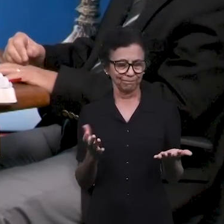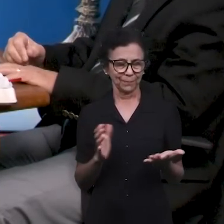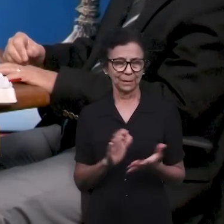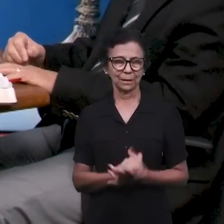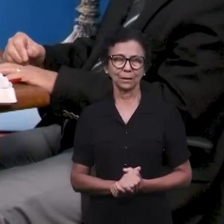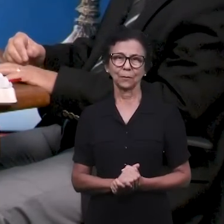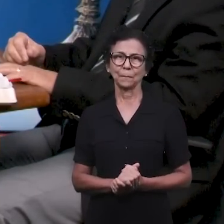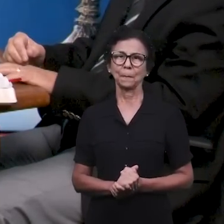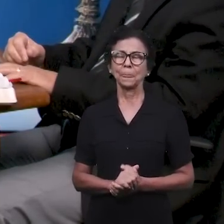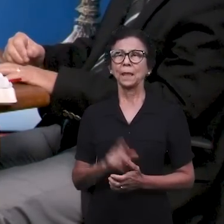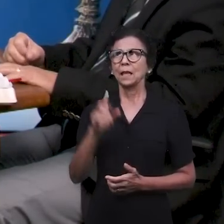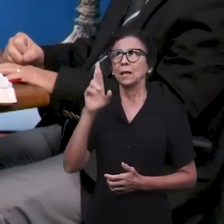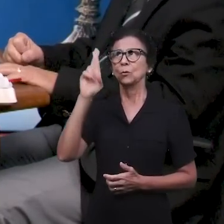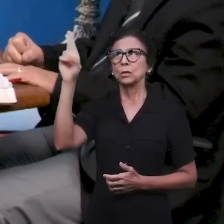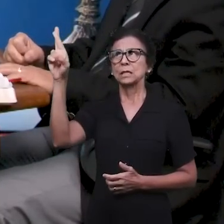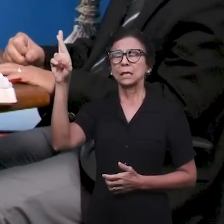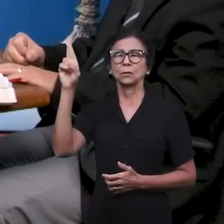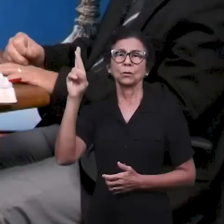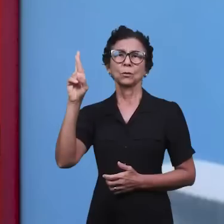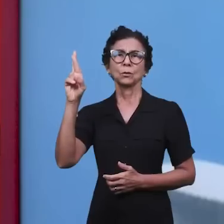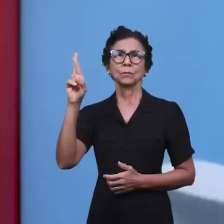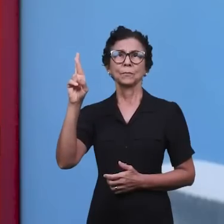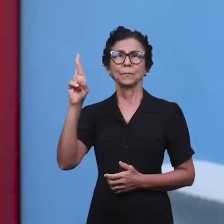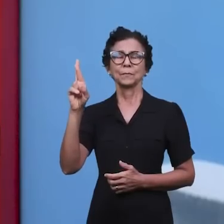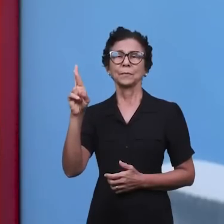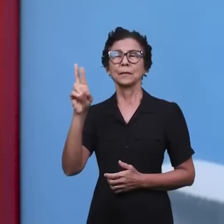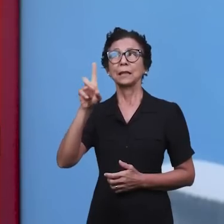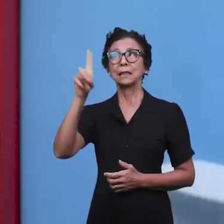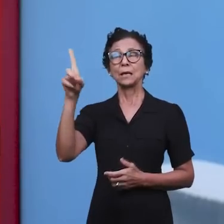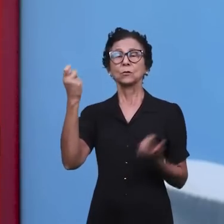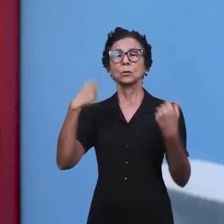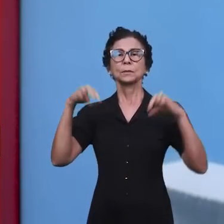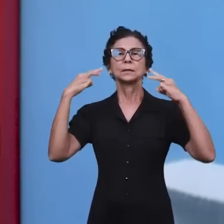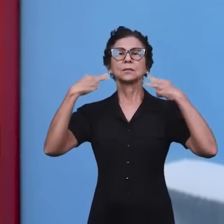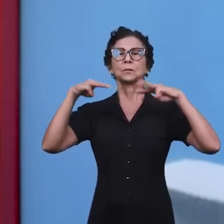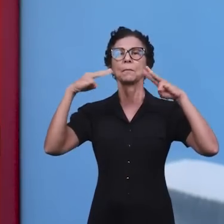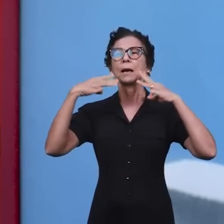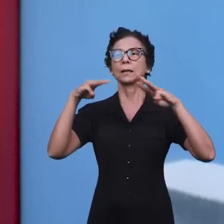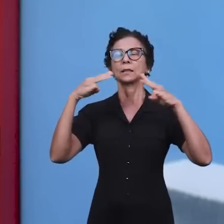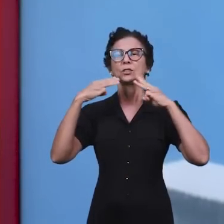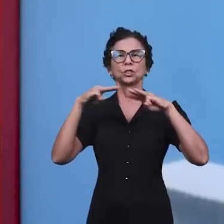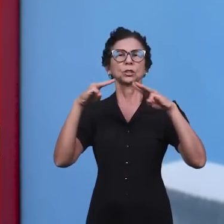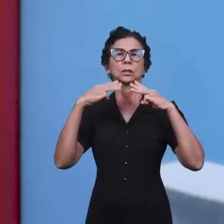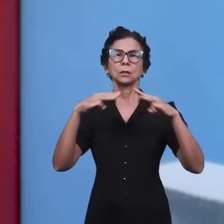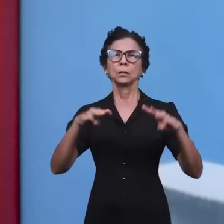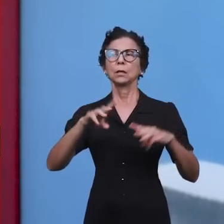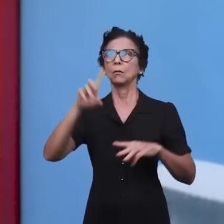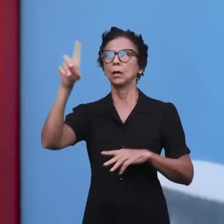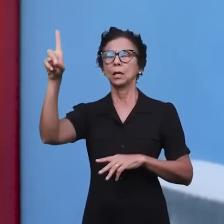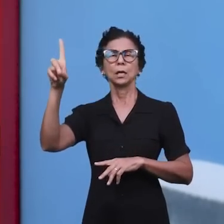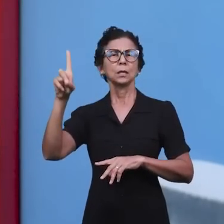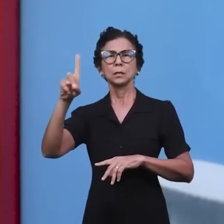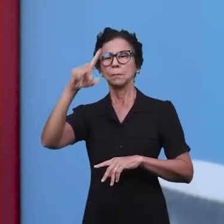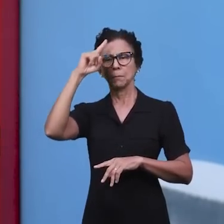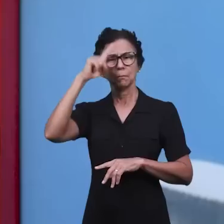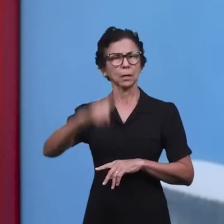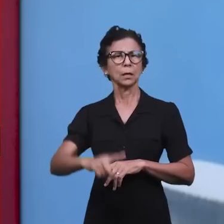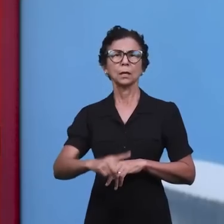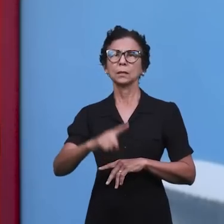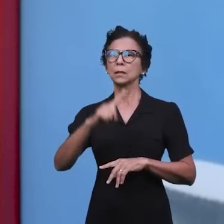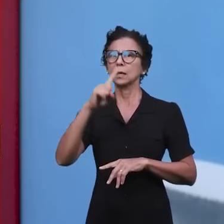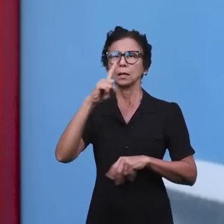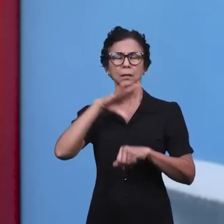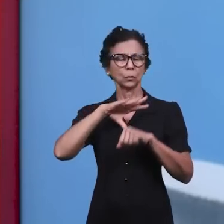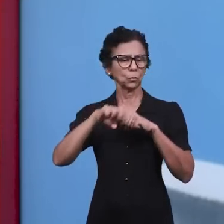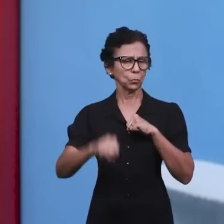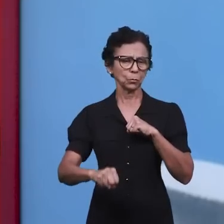de marketing pessoal. Estou falando o Senhor, Deus não precisa. Quando Ele quer fazer, Ele faz. E quando é